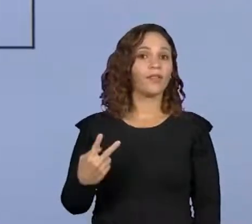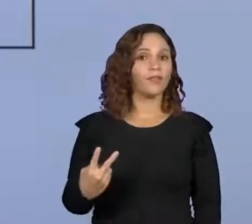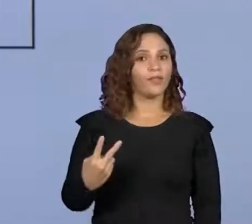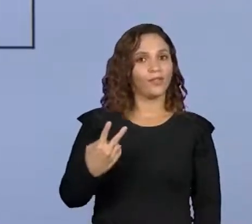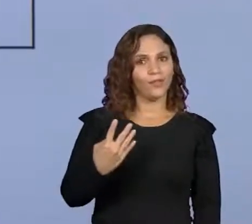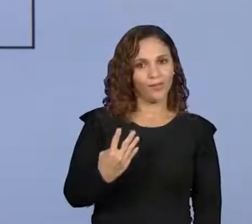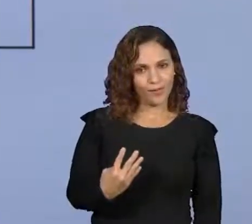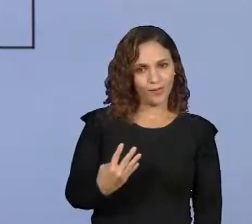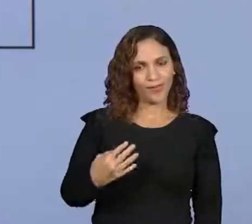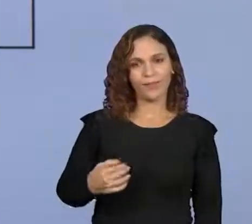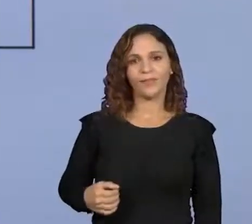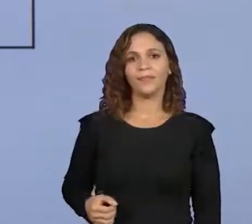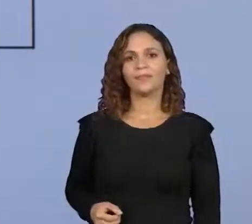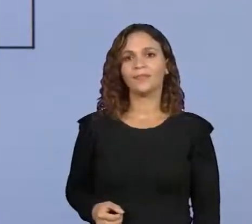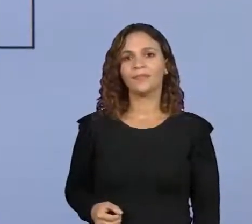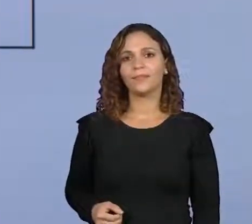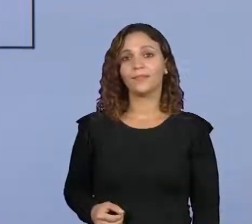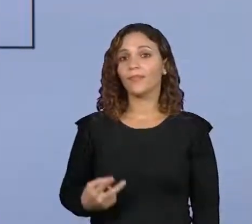24,